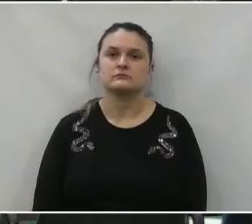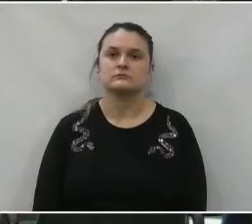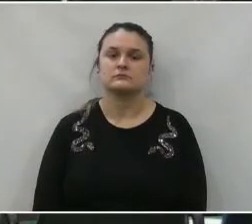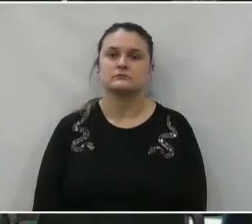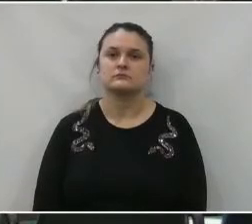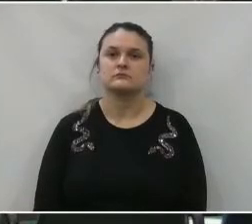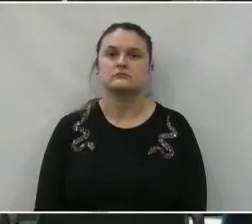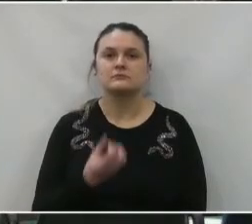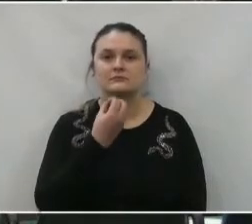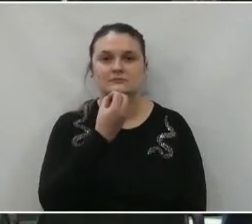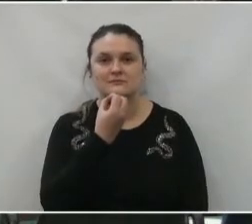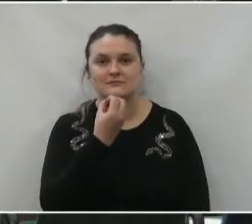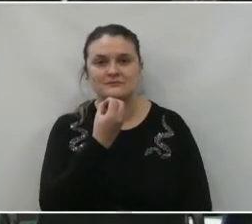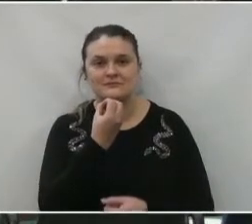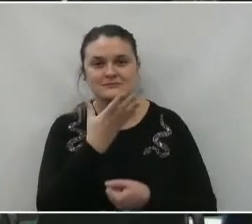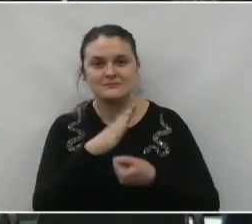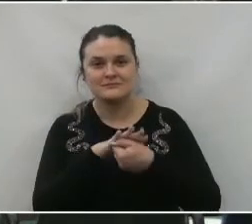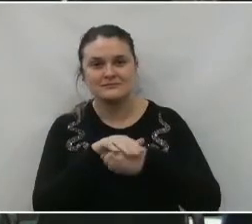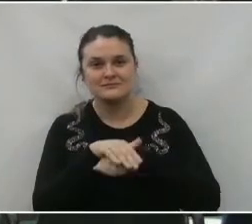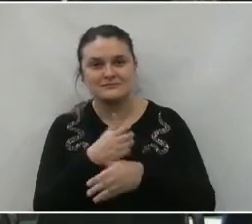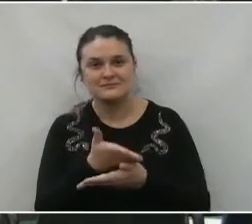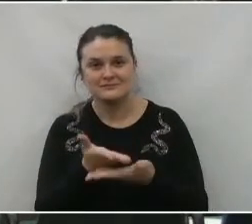Boa noite a todos.